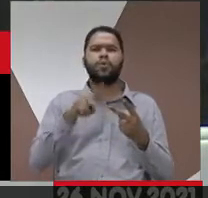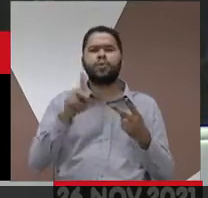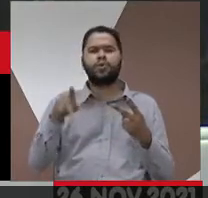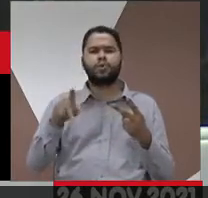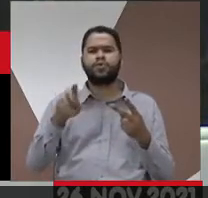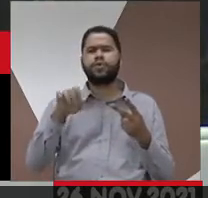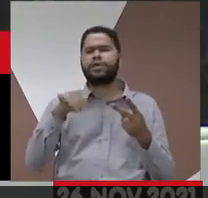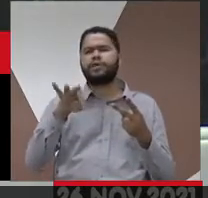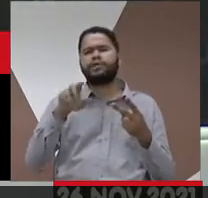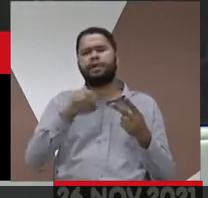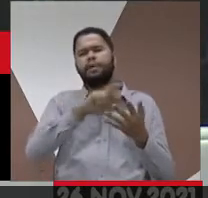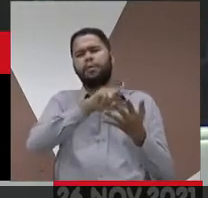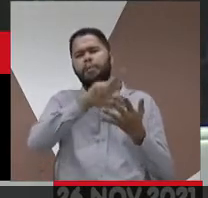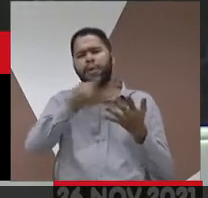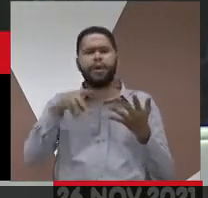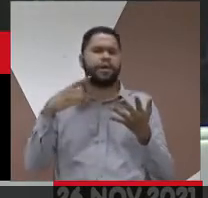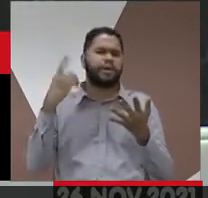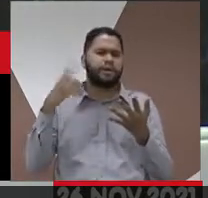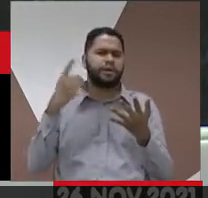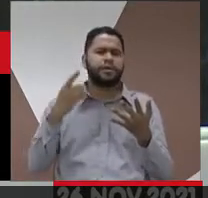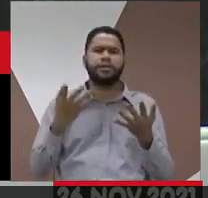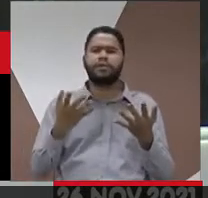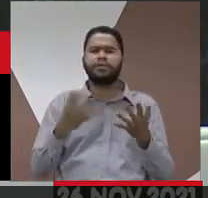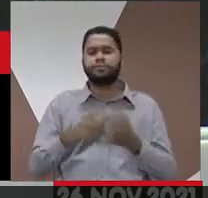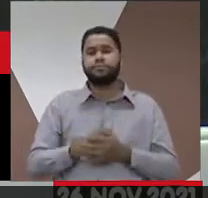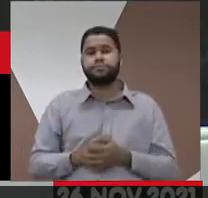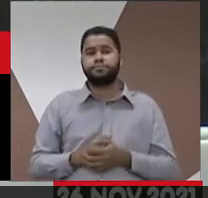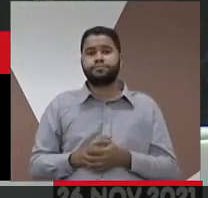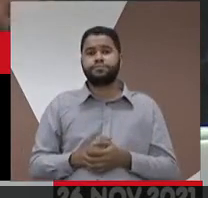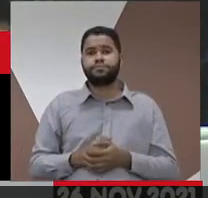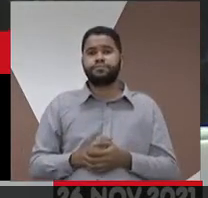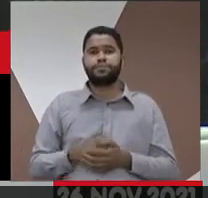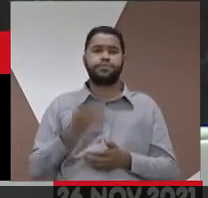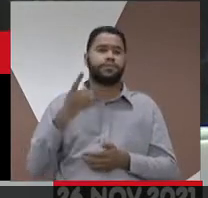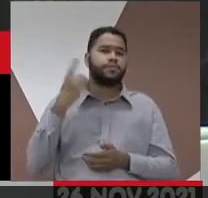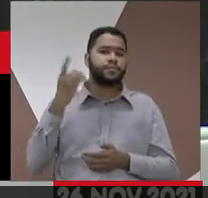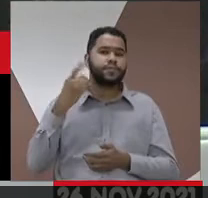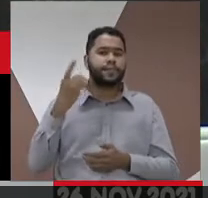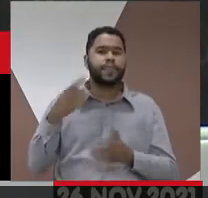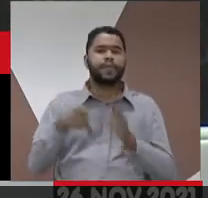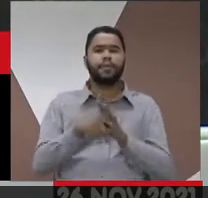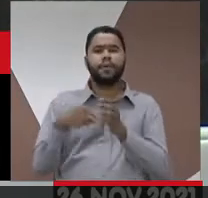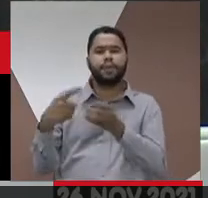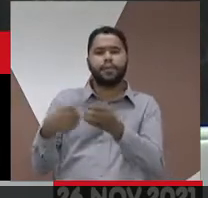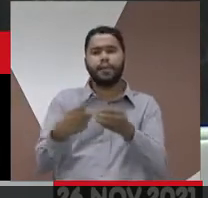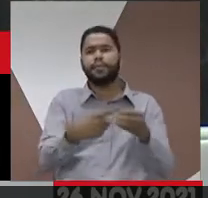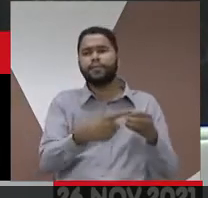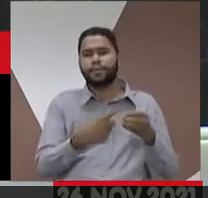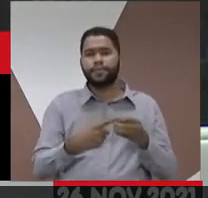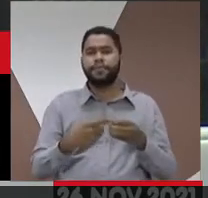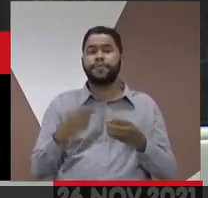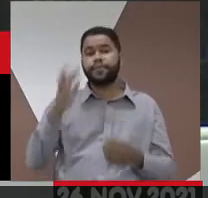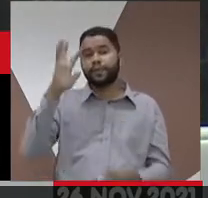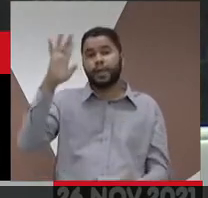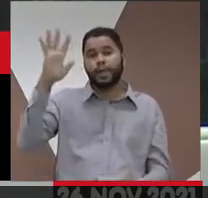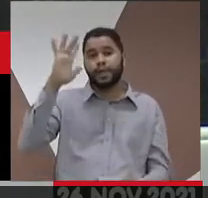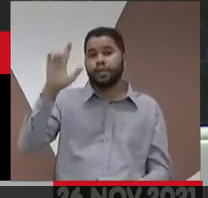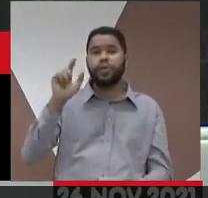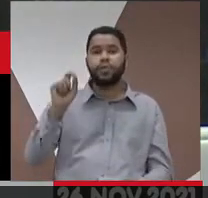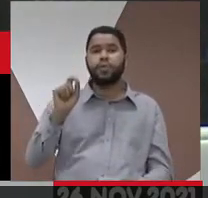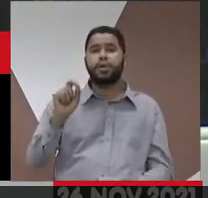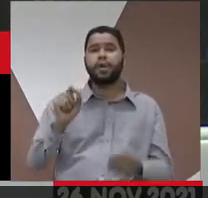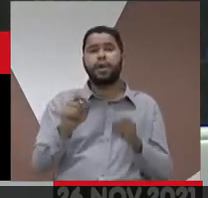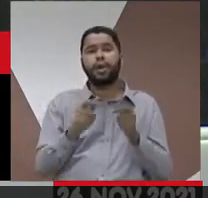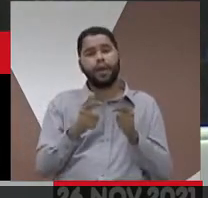Irineu, deputado Ione, enfim, os majoritários em cada um dos municípios, e a ideia era que